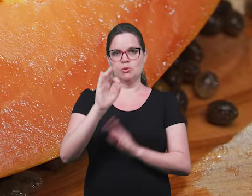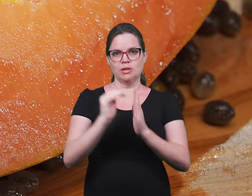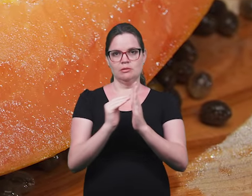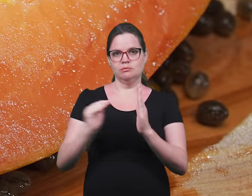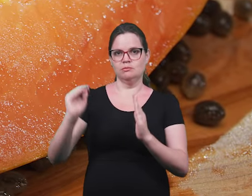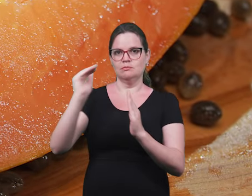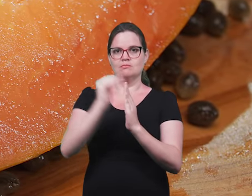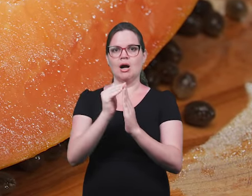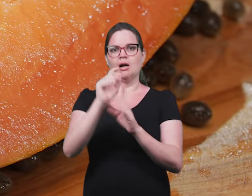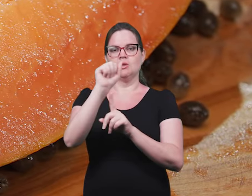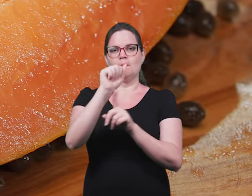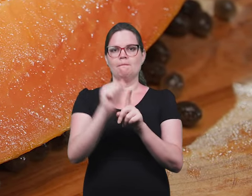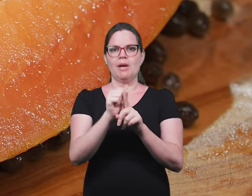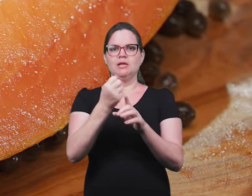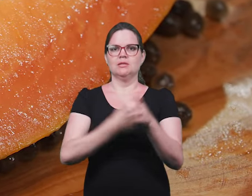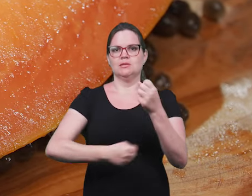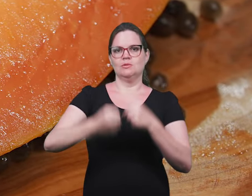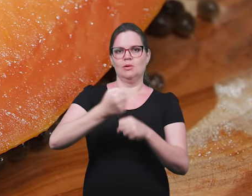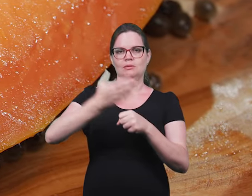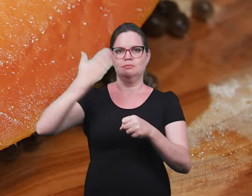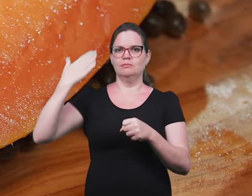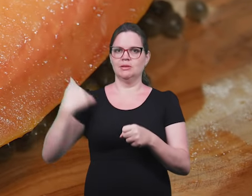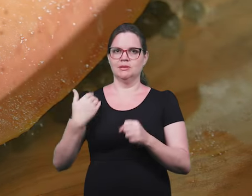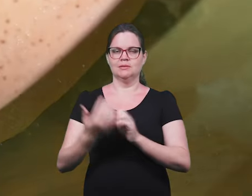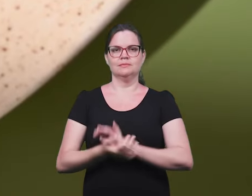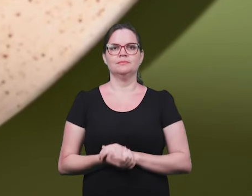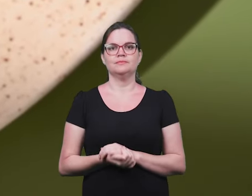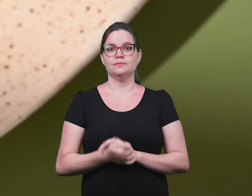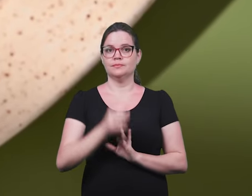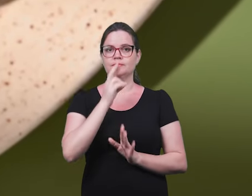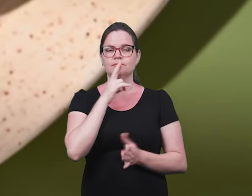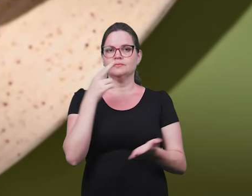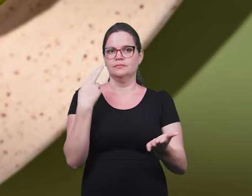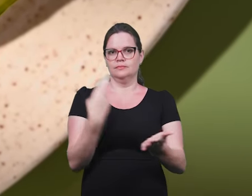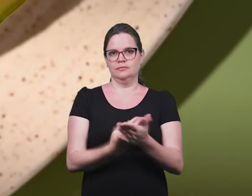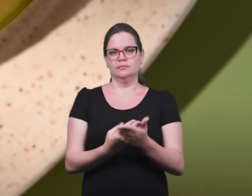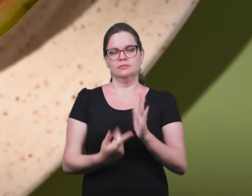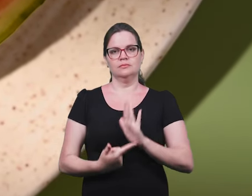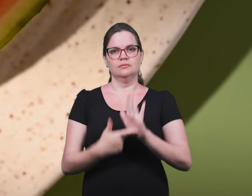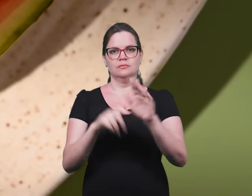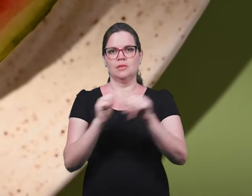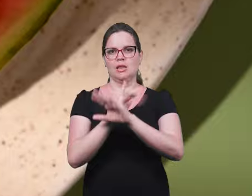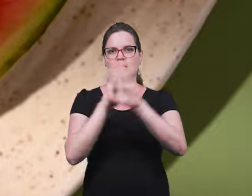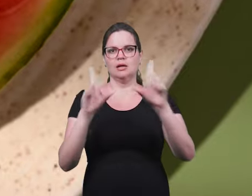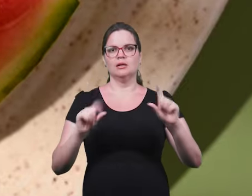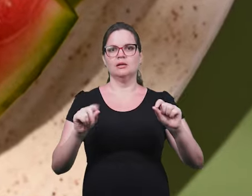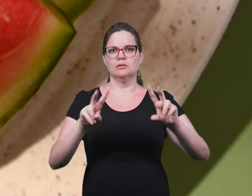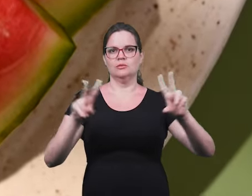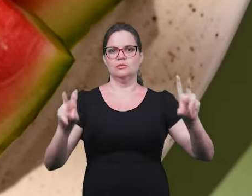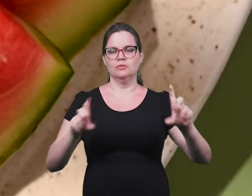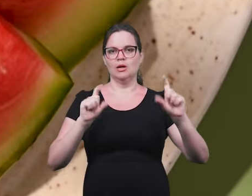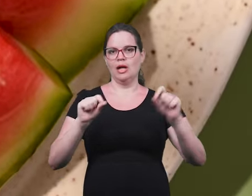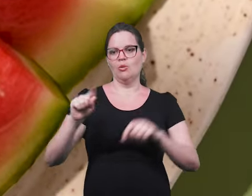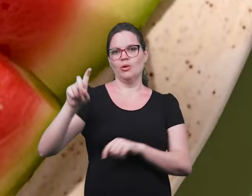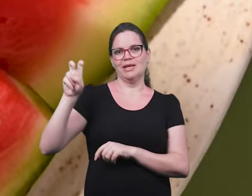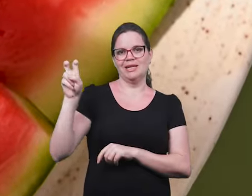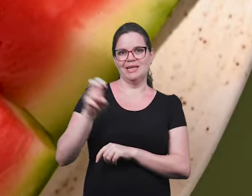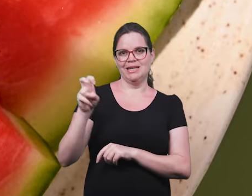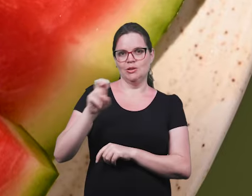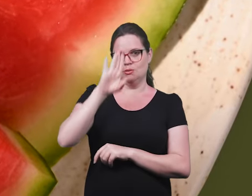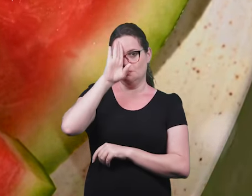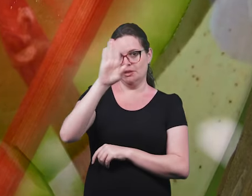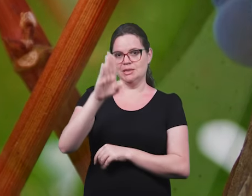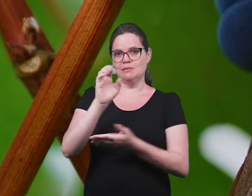4,6% em relação ao mesmo período do ano anterior. O resultado consolida o setor como o 5º